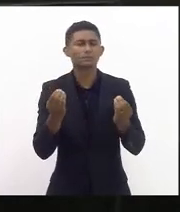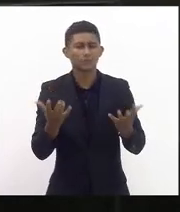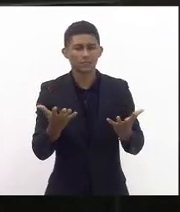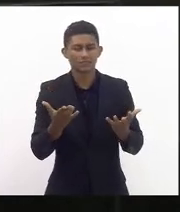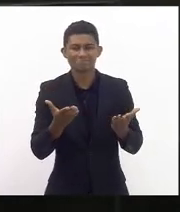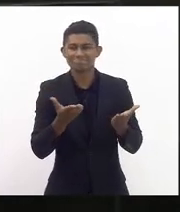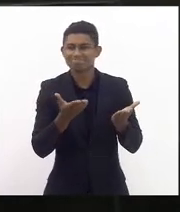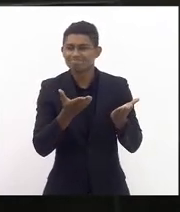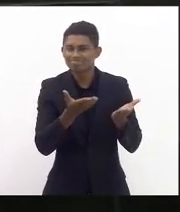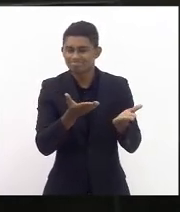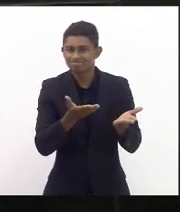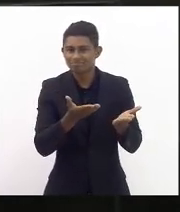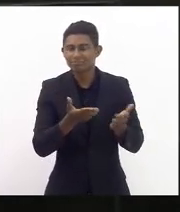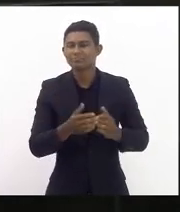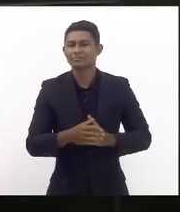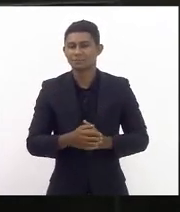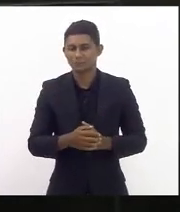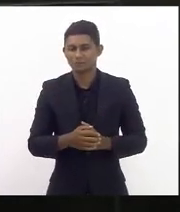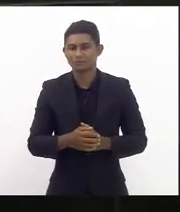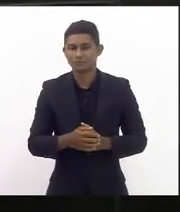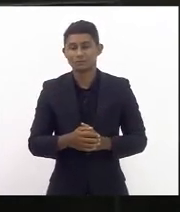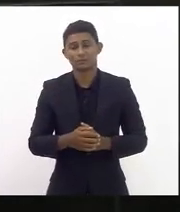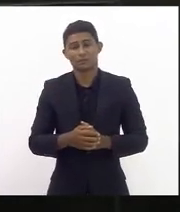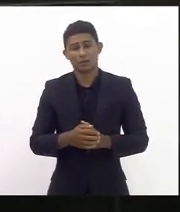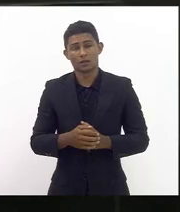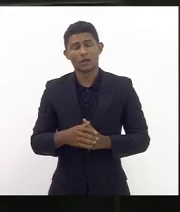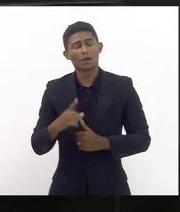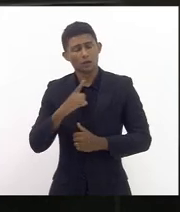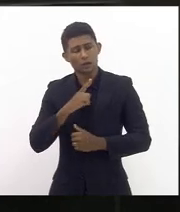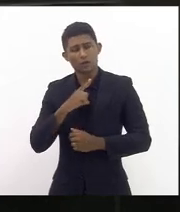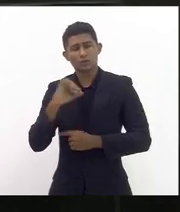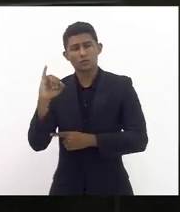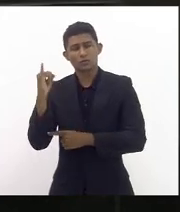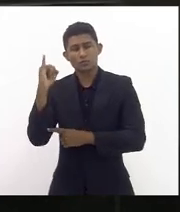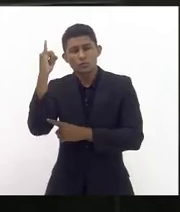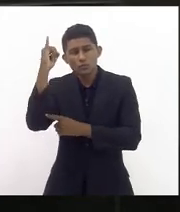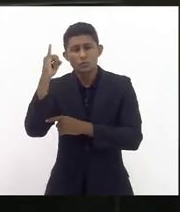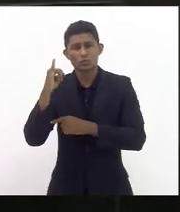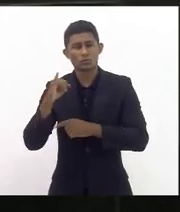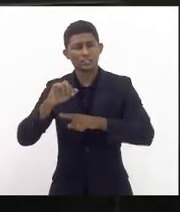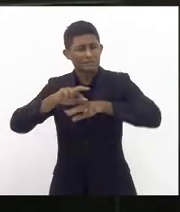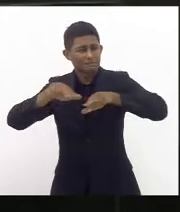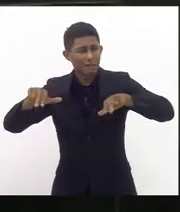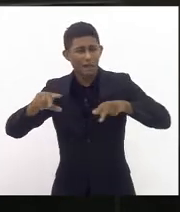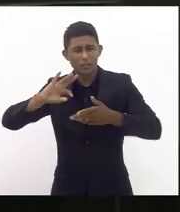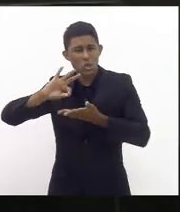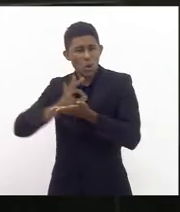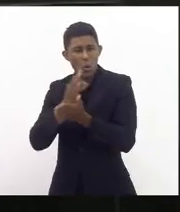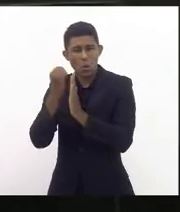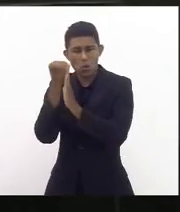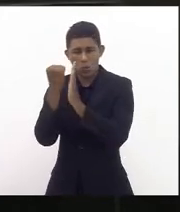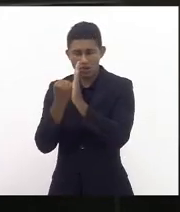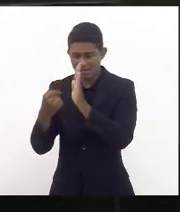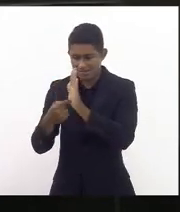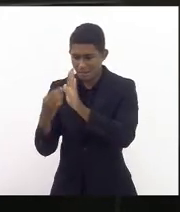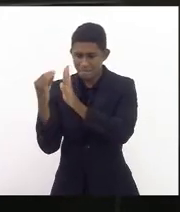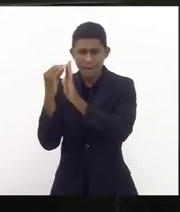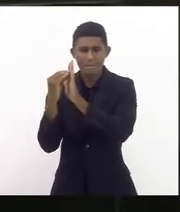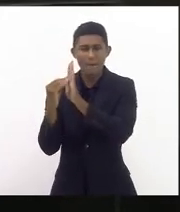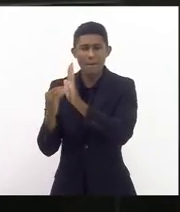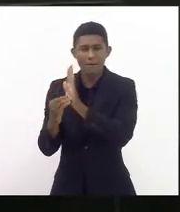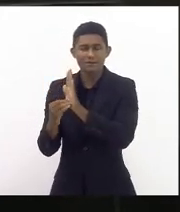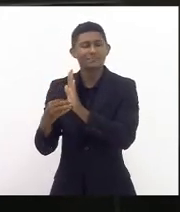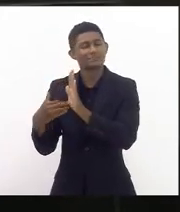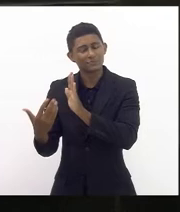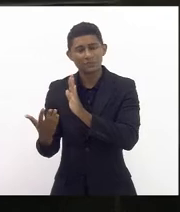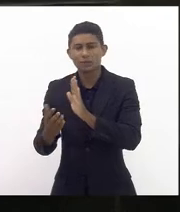alimentar um processo baseado em juros e encargos contratuais que permitiu, sem dúvida nenhuma,